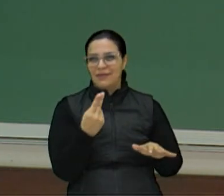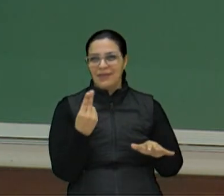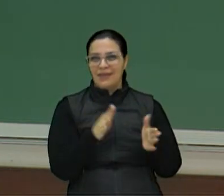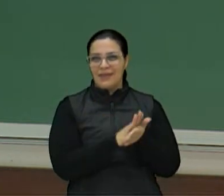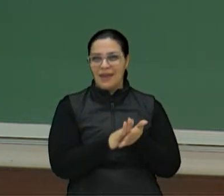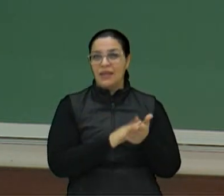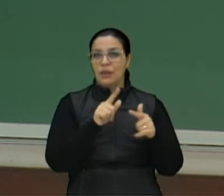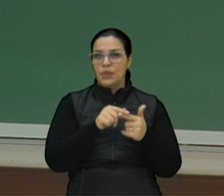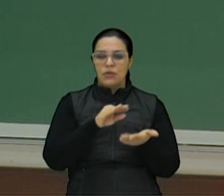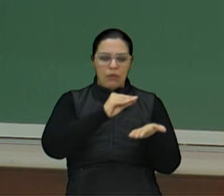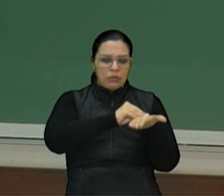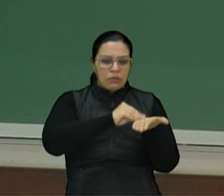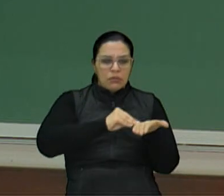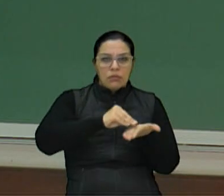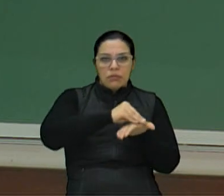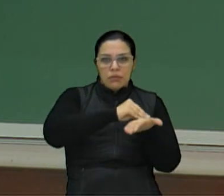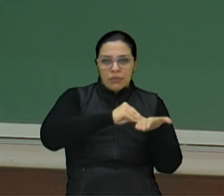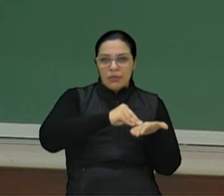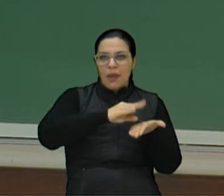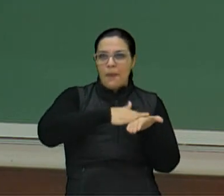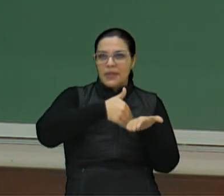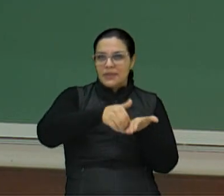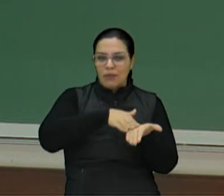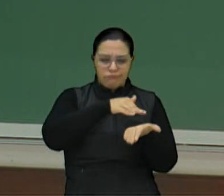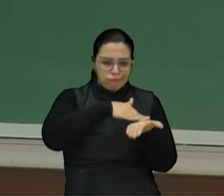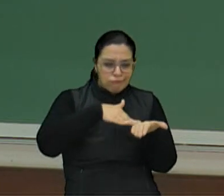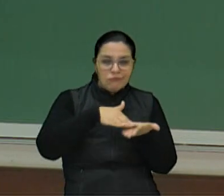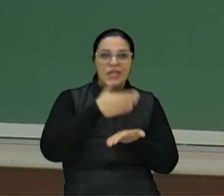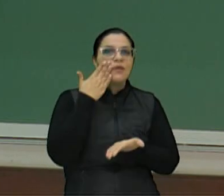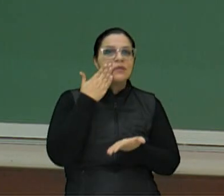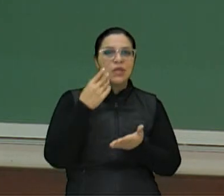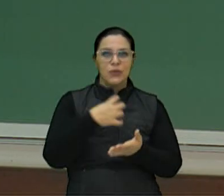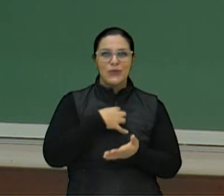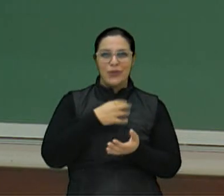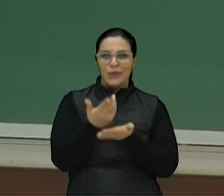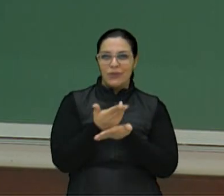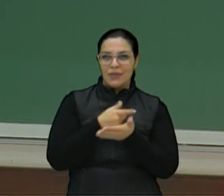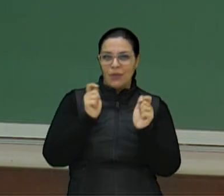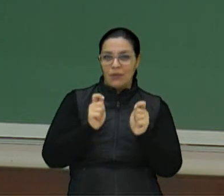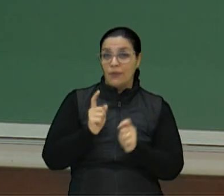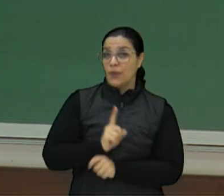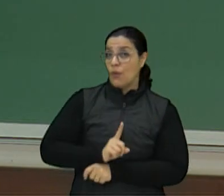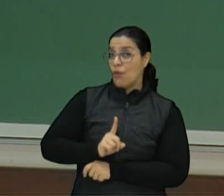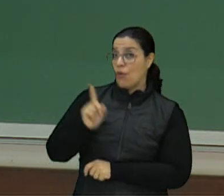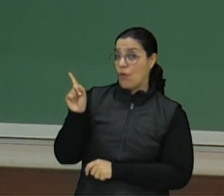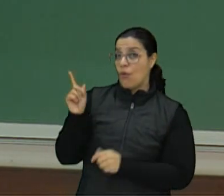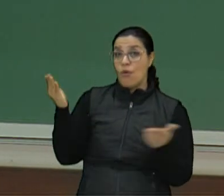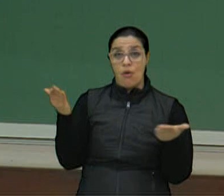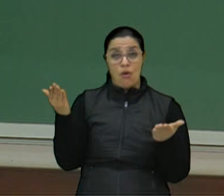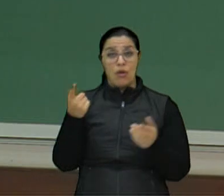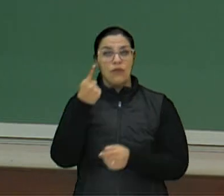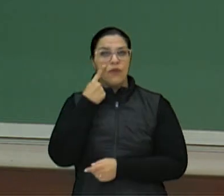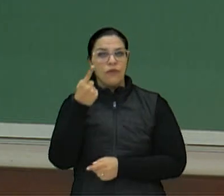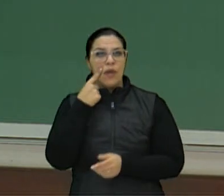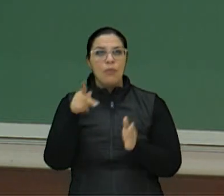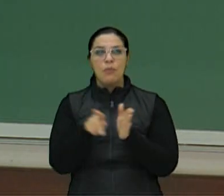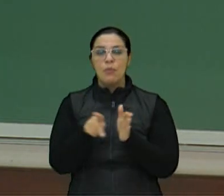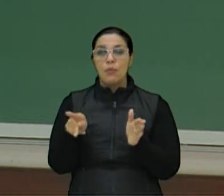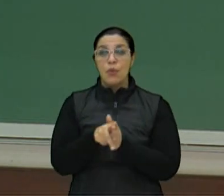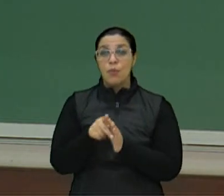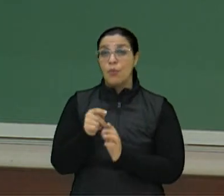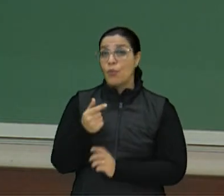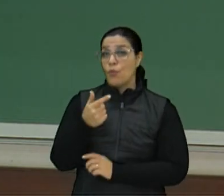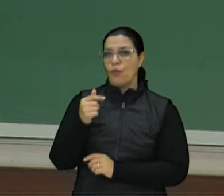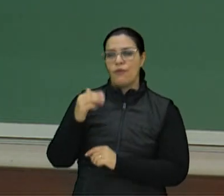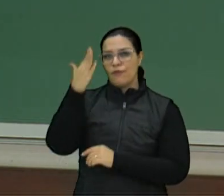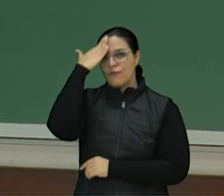toque dele no papel. É o pincel que delimita essa forma. Vamos então estudar um pouco sobre um dos artistas que